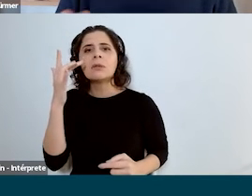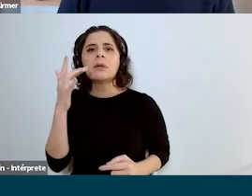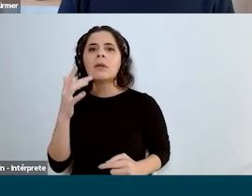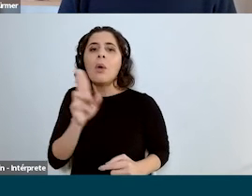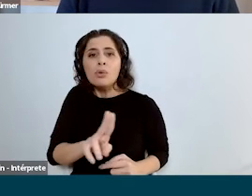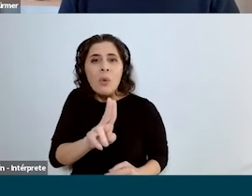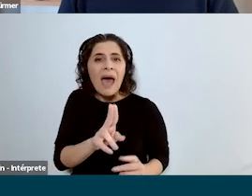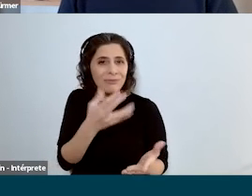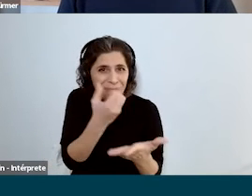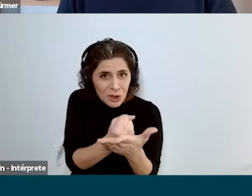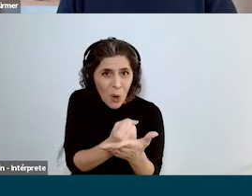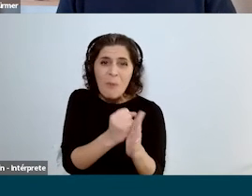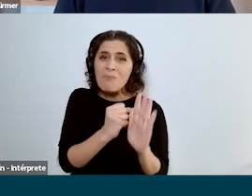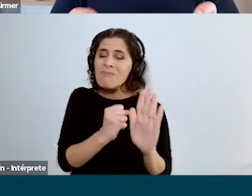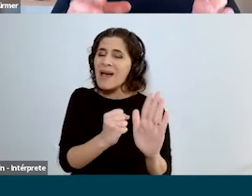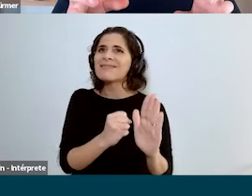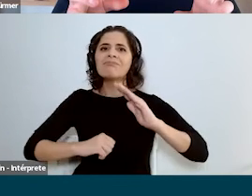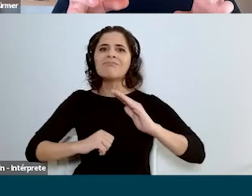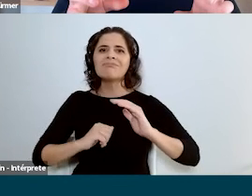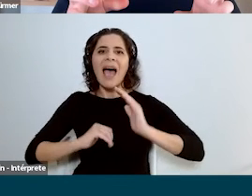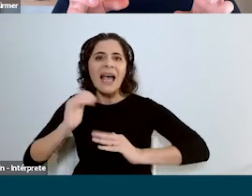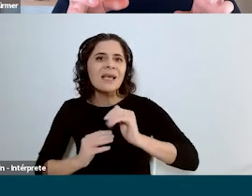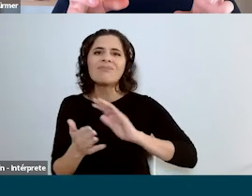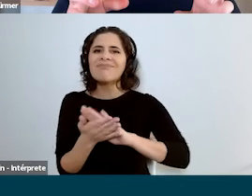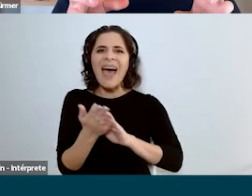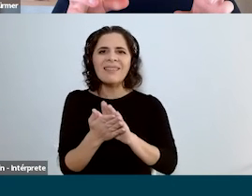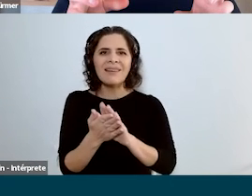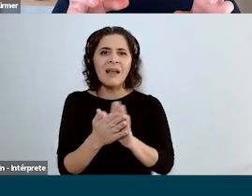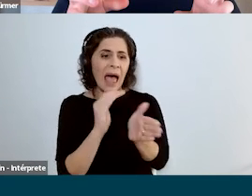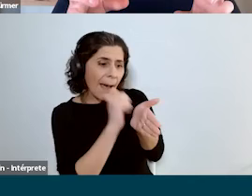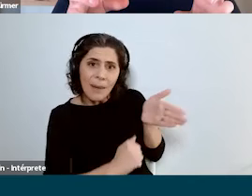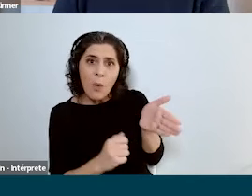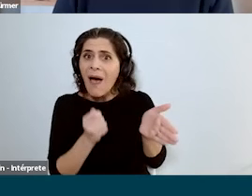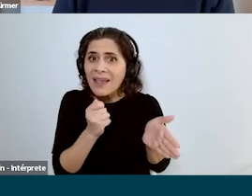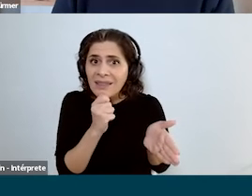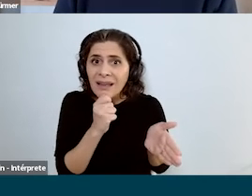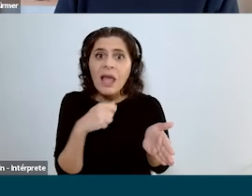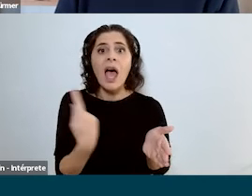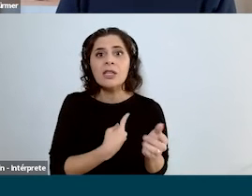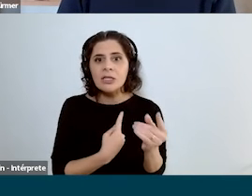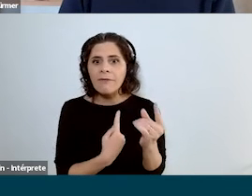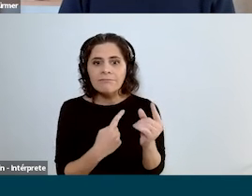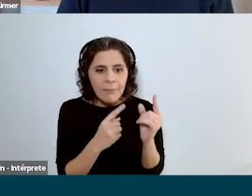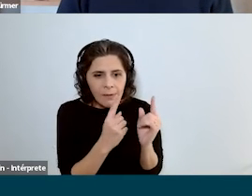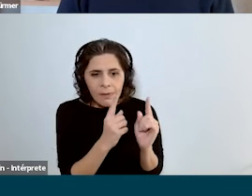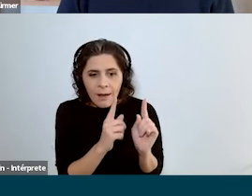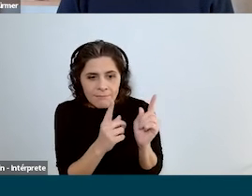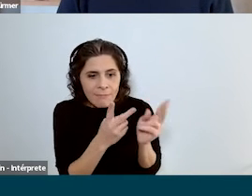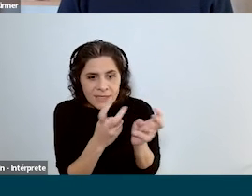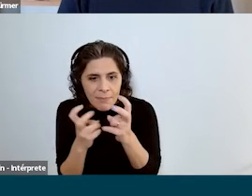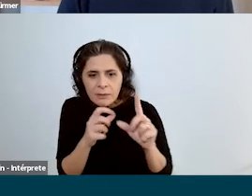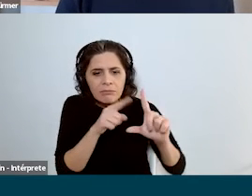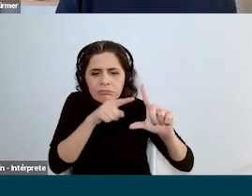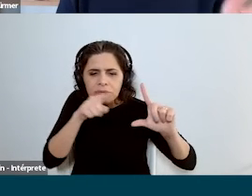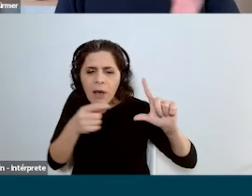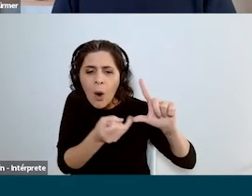usuários dormentes. Foi aquela pessoa que chegou no aplicativo, mas não fez uma ação-chave, mas também não apagou o aplicativo. A gente estava medindo a